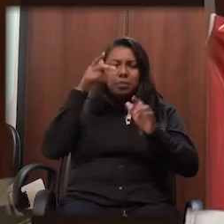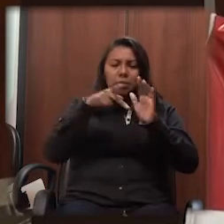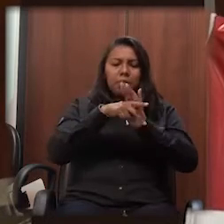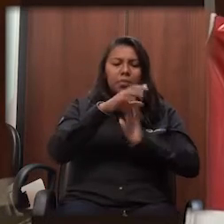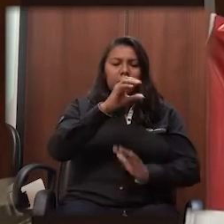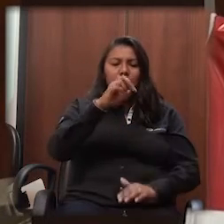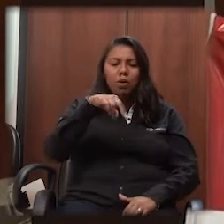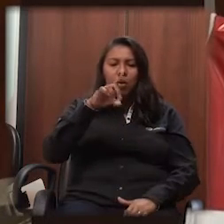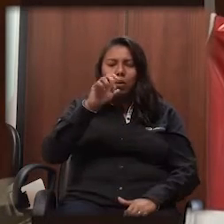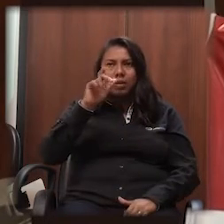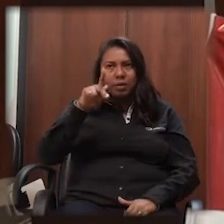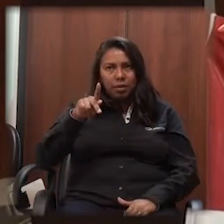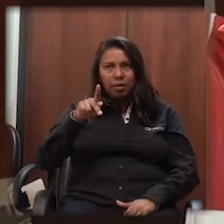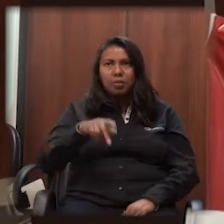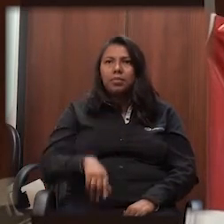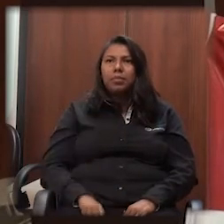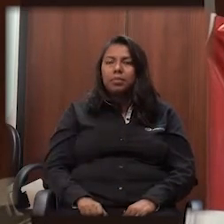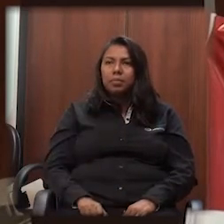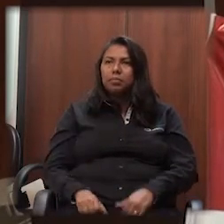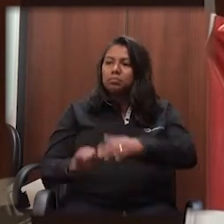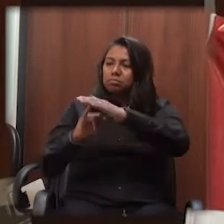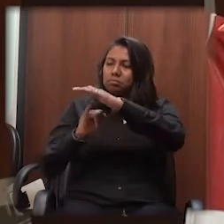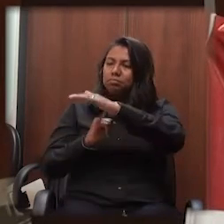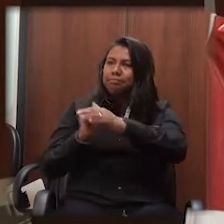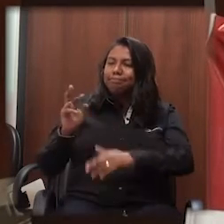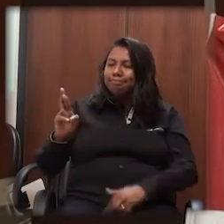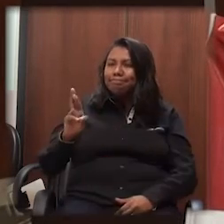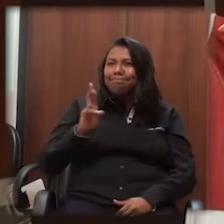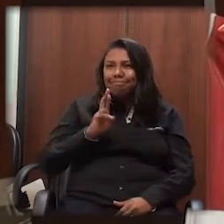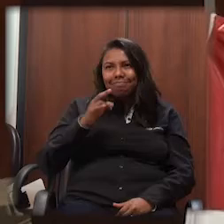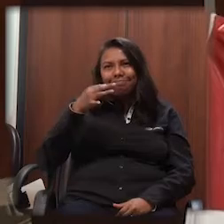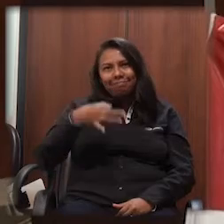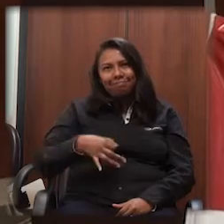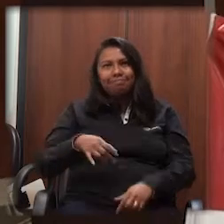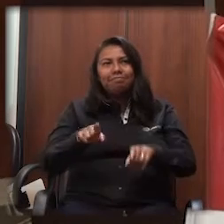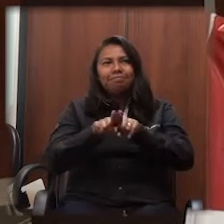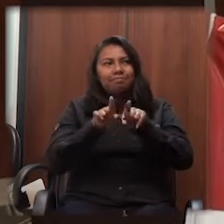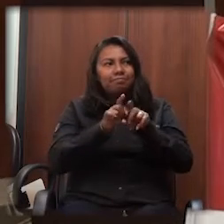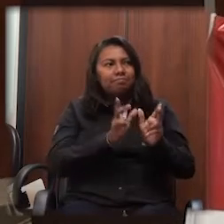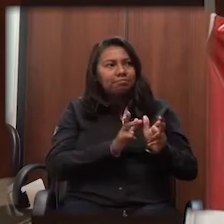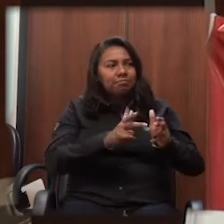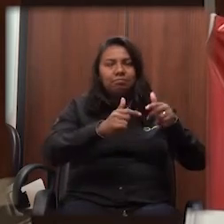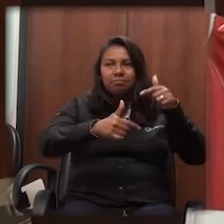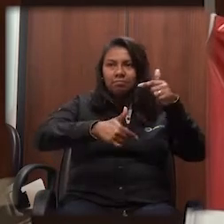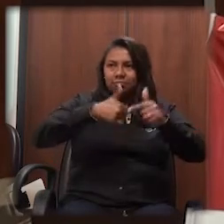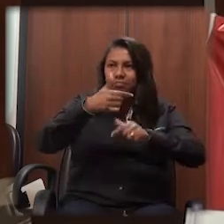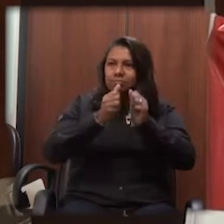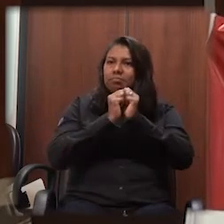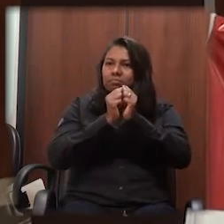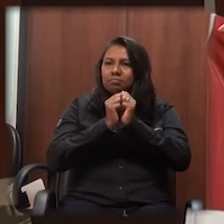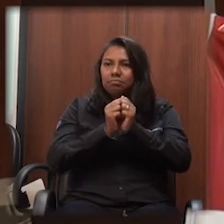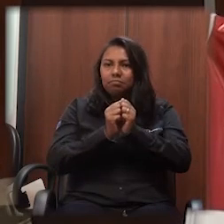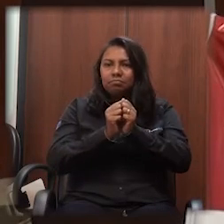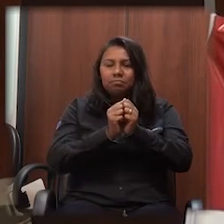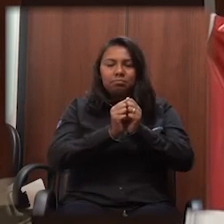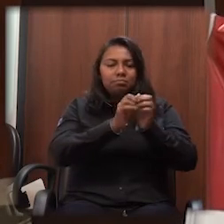as diversas instituições para a resposta desses questionários. E aí também essa comissão trabalhou coletivamente na construção